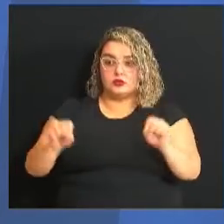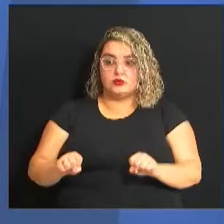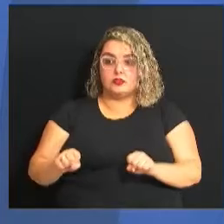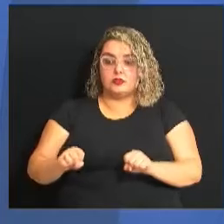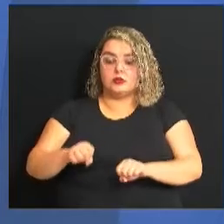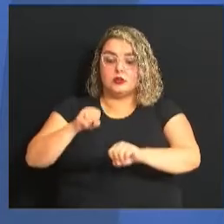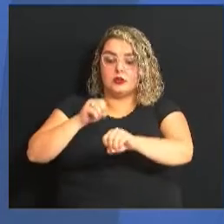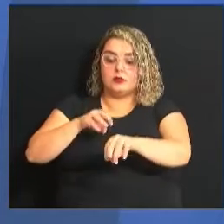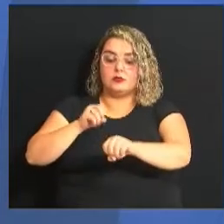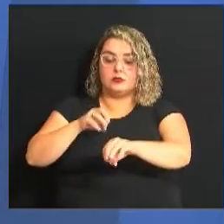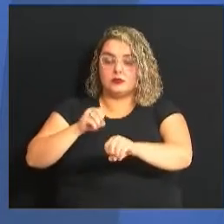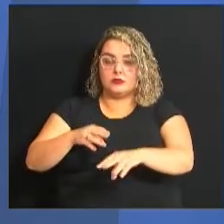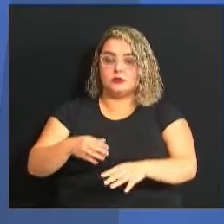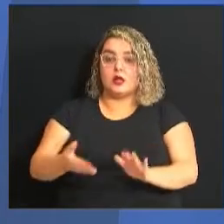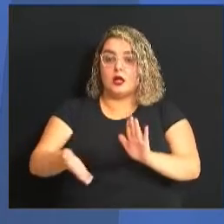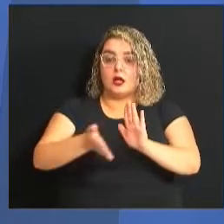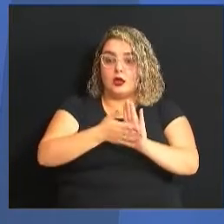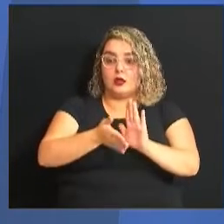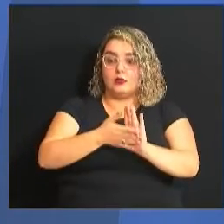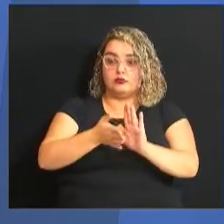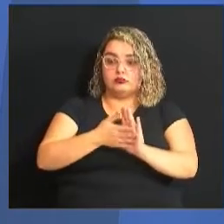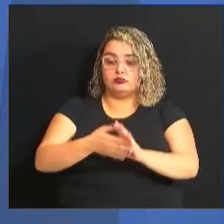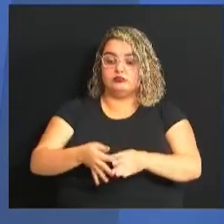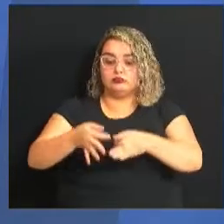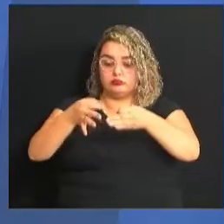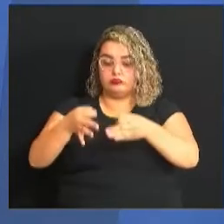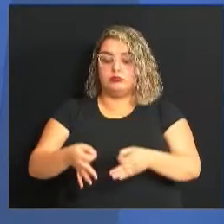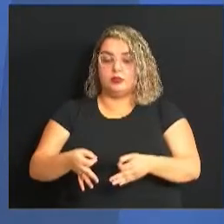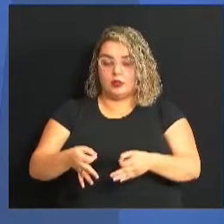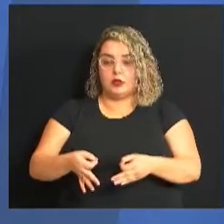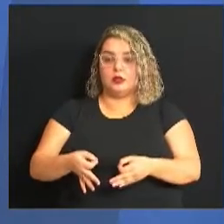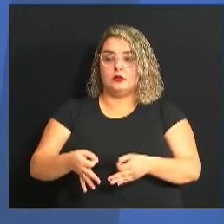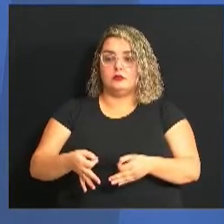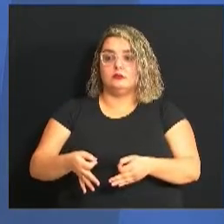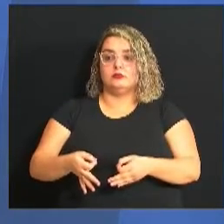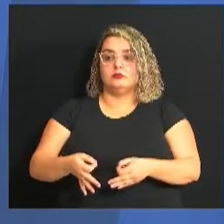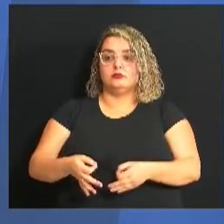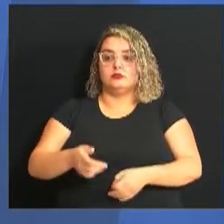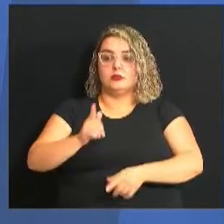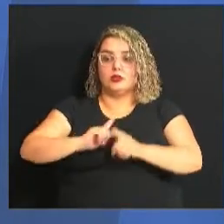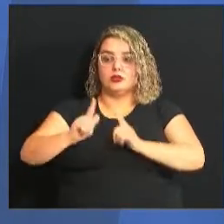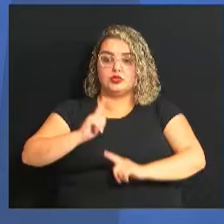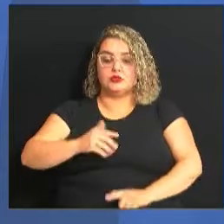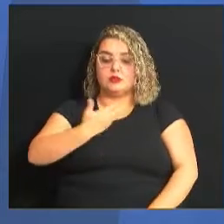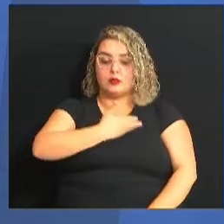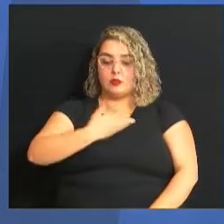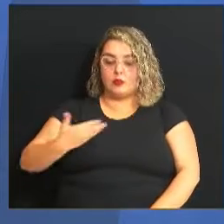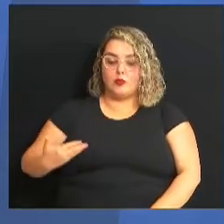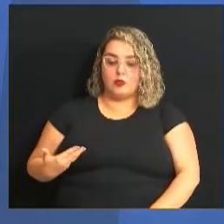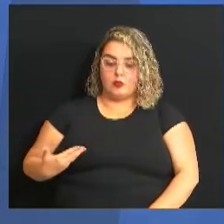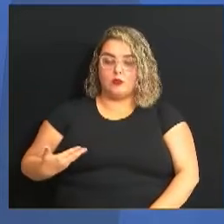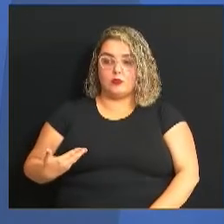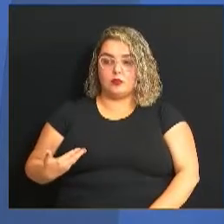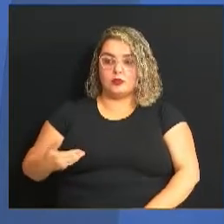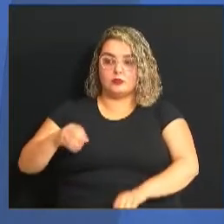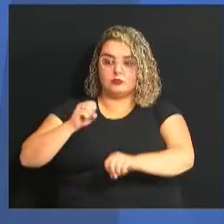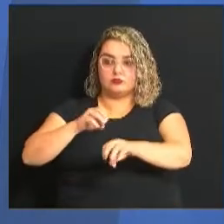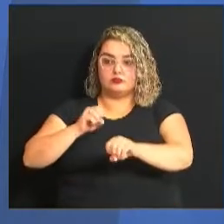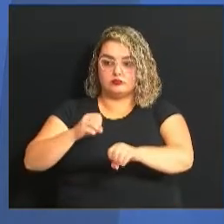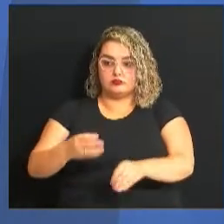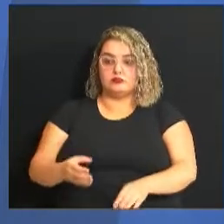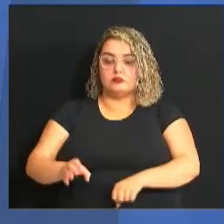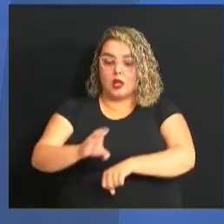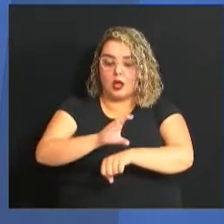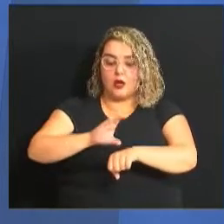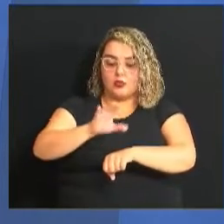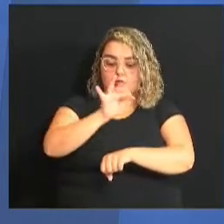Ensino. A proposta disciplina a gestão da educação pública municipal de acordo com o princípio da Constituição